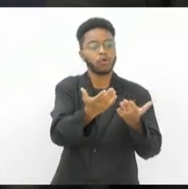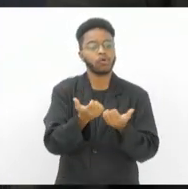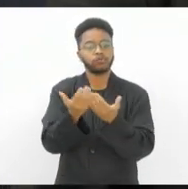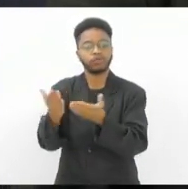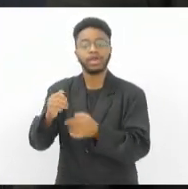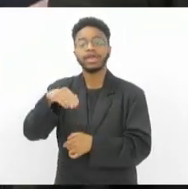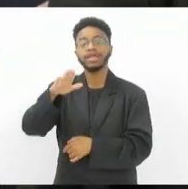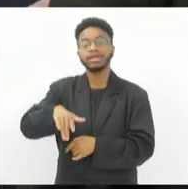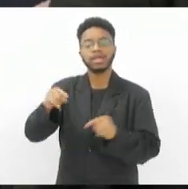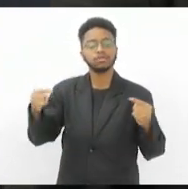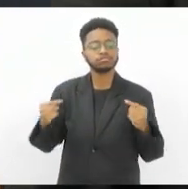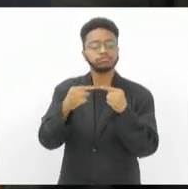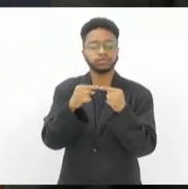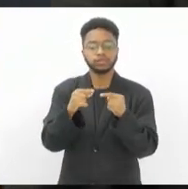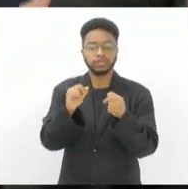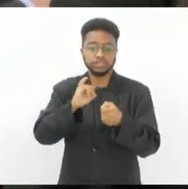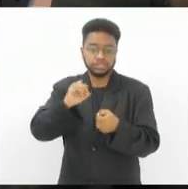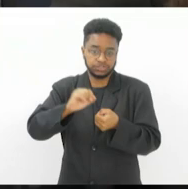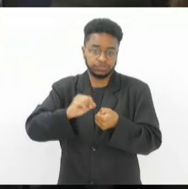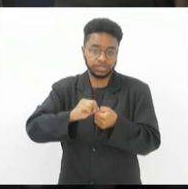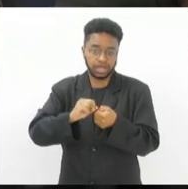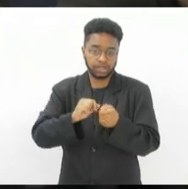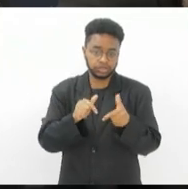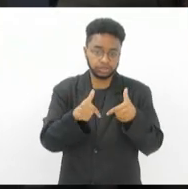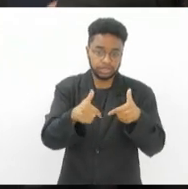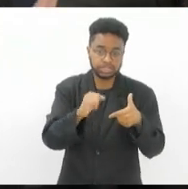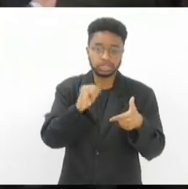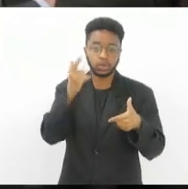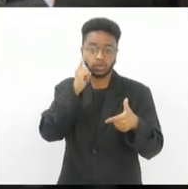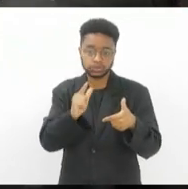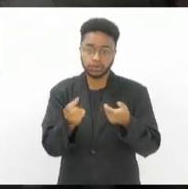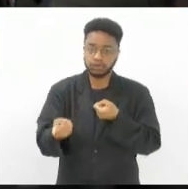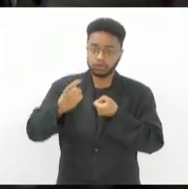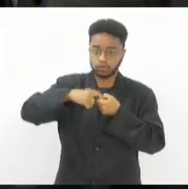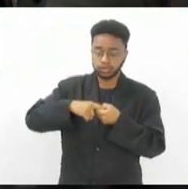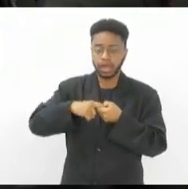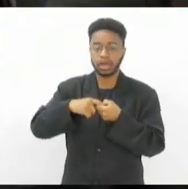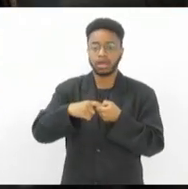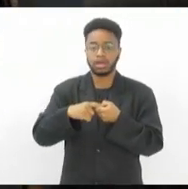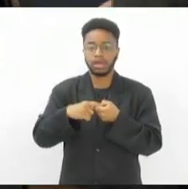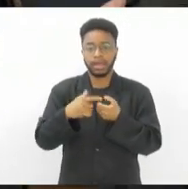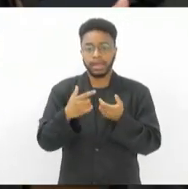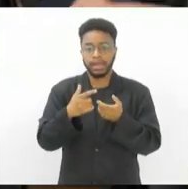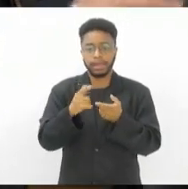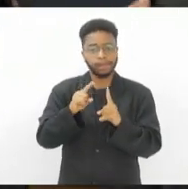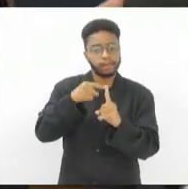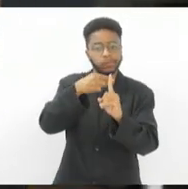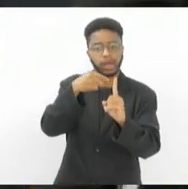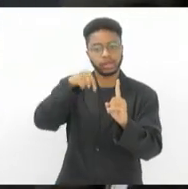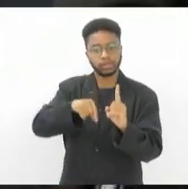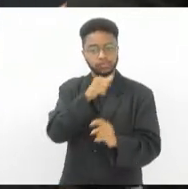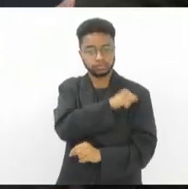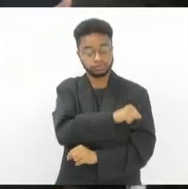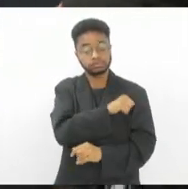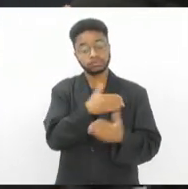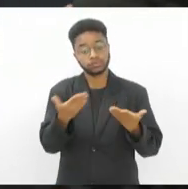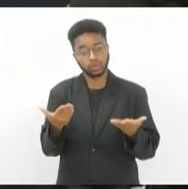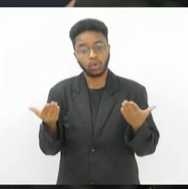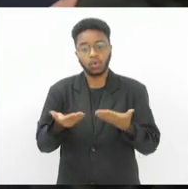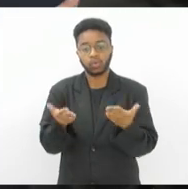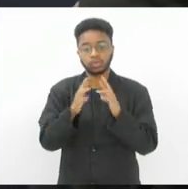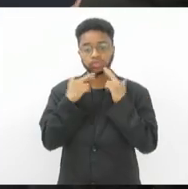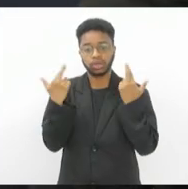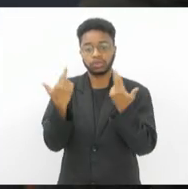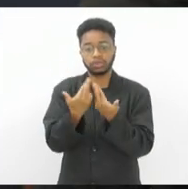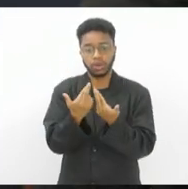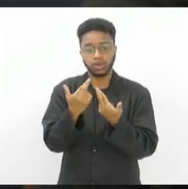quem faz jus aos incentivos, se eles são eficazes, se geraram retorno para o Estado do Rio. Então, o objetivo da audiência hoje foi jogar luz sobre esse